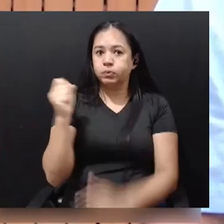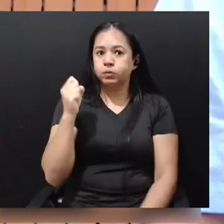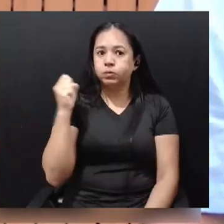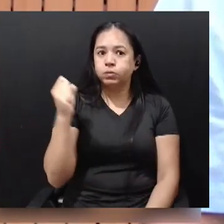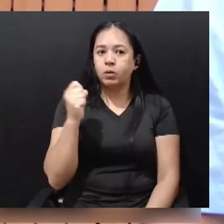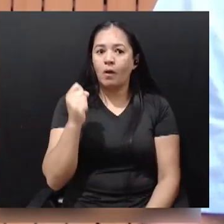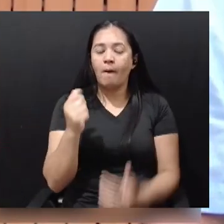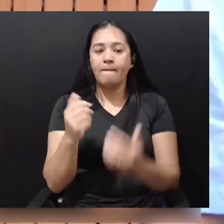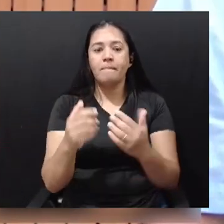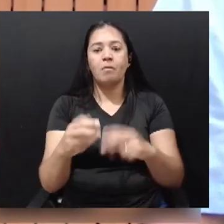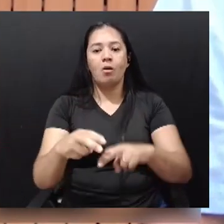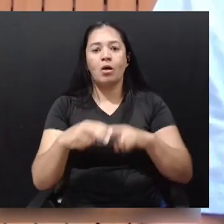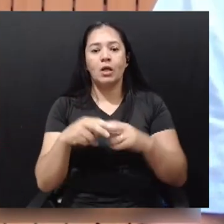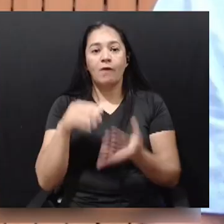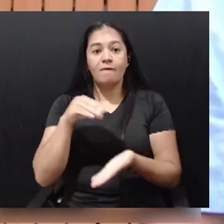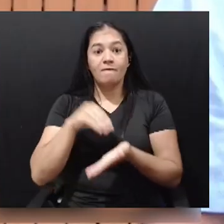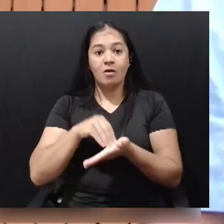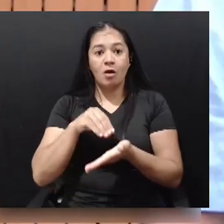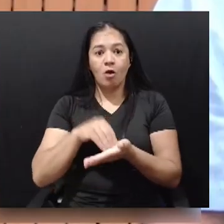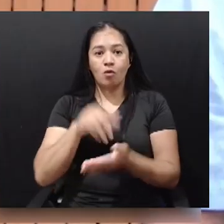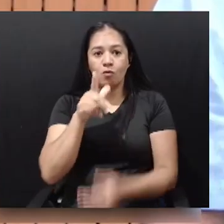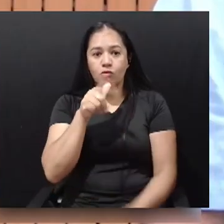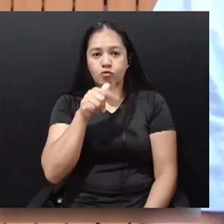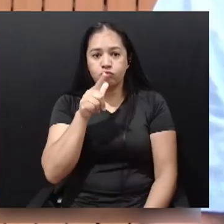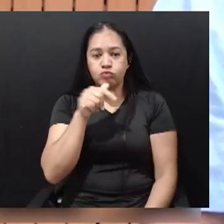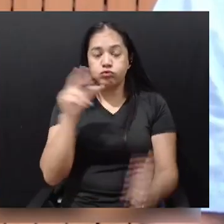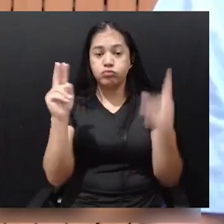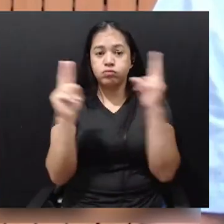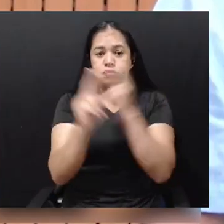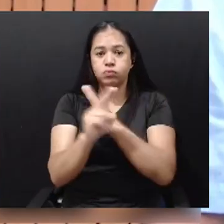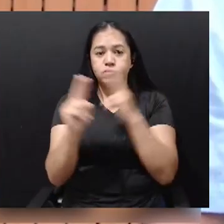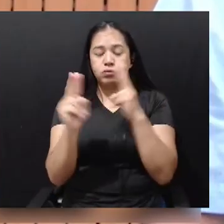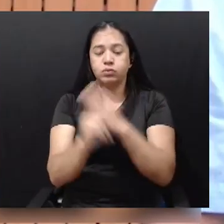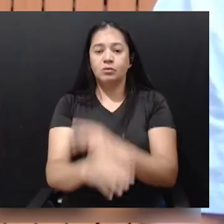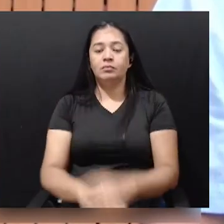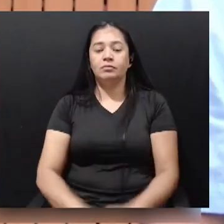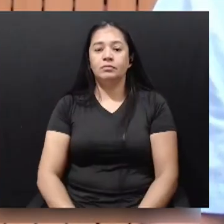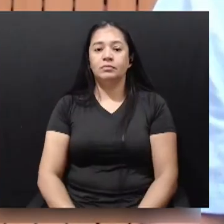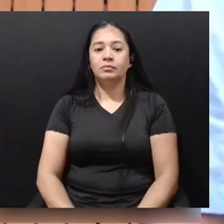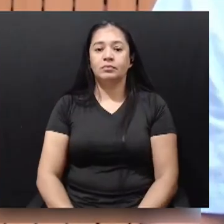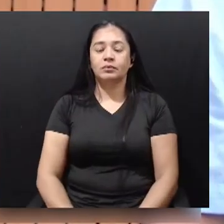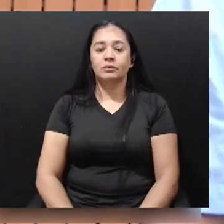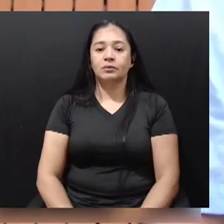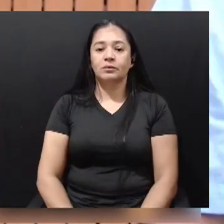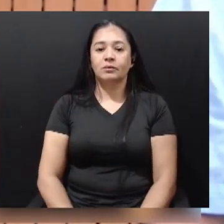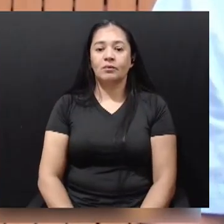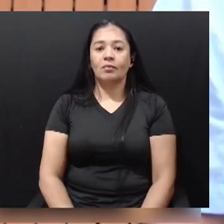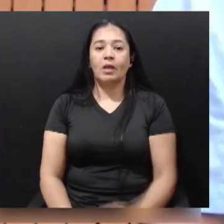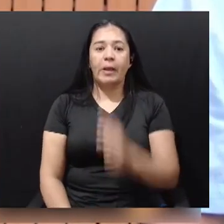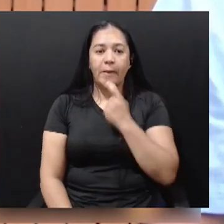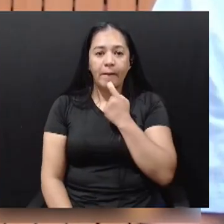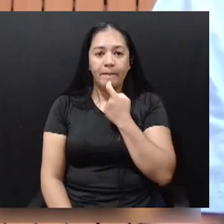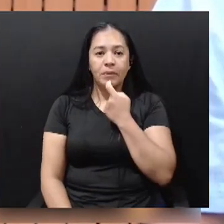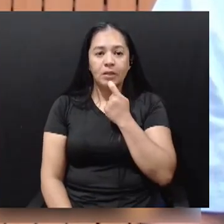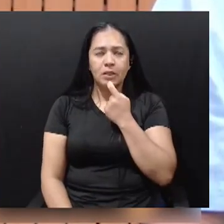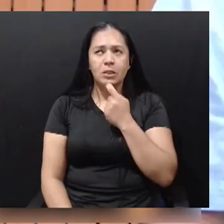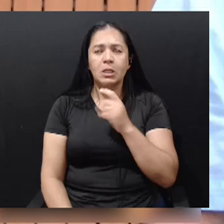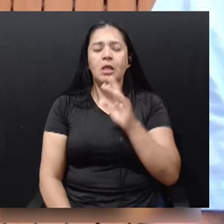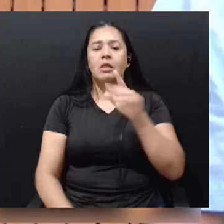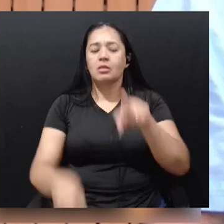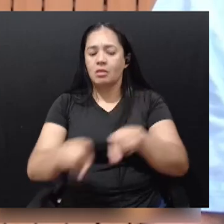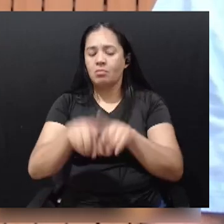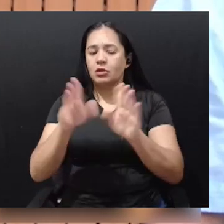de crises hídricas, emergências hídricas. Campinas também passou por essa situação ali em 2014,